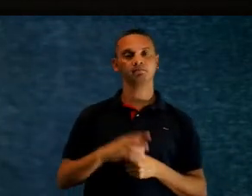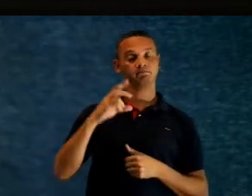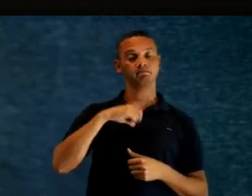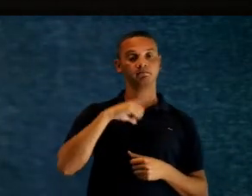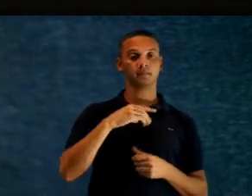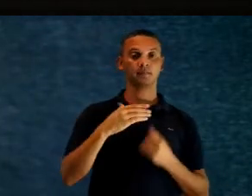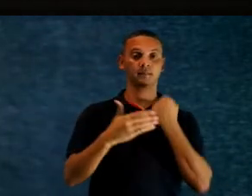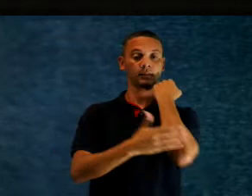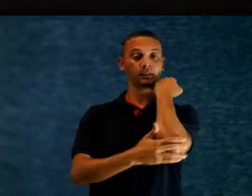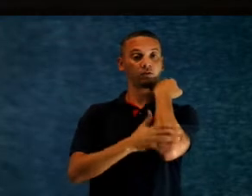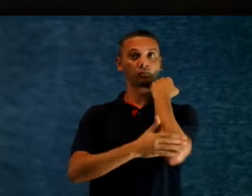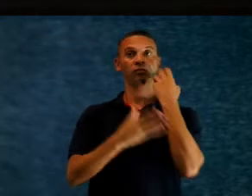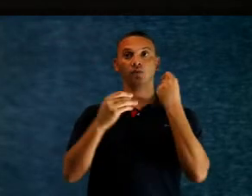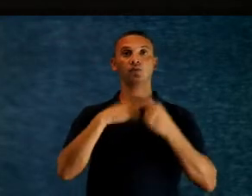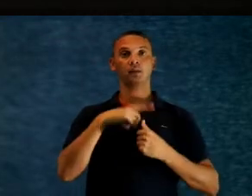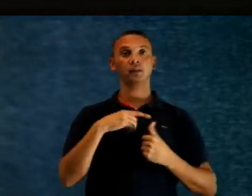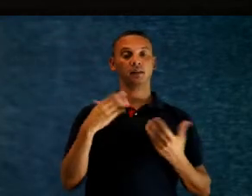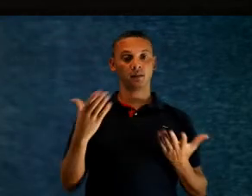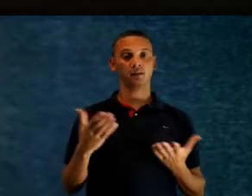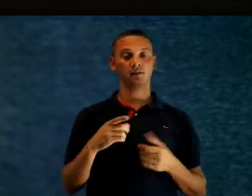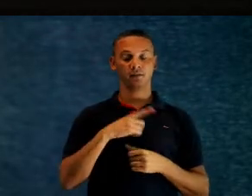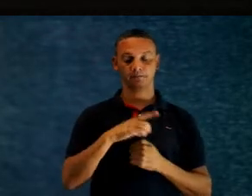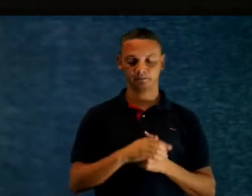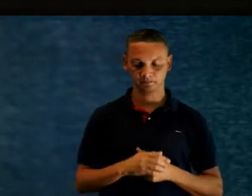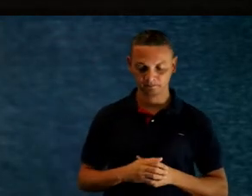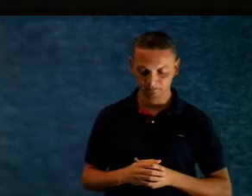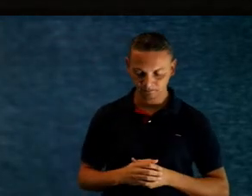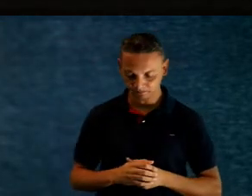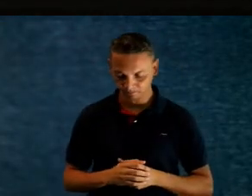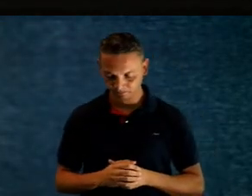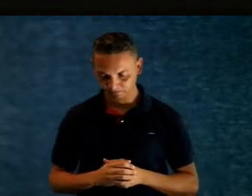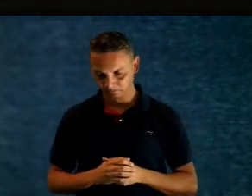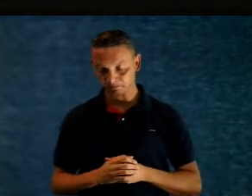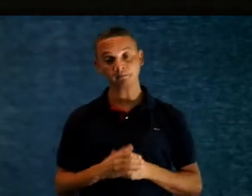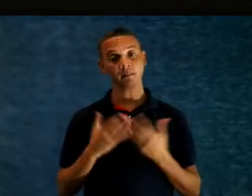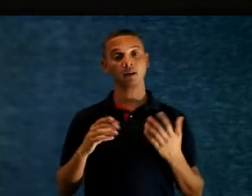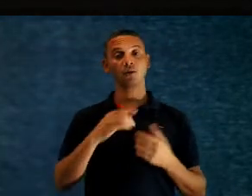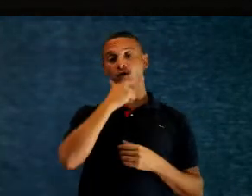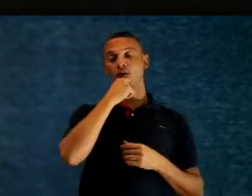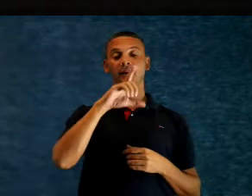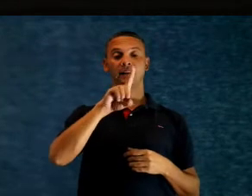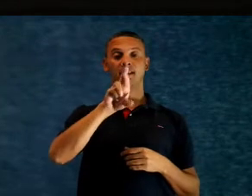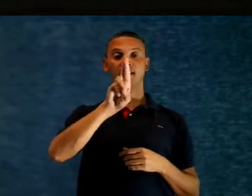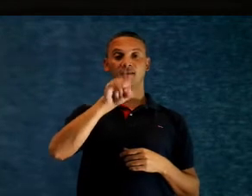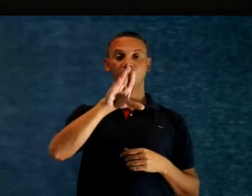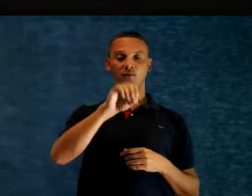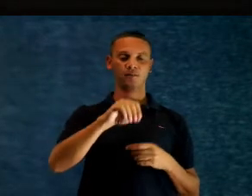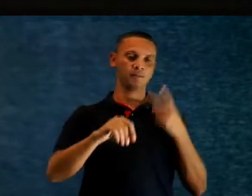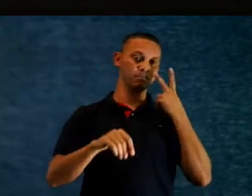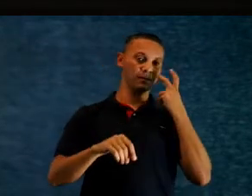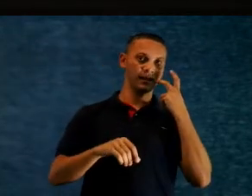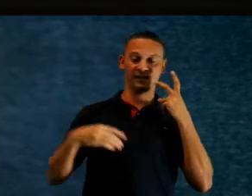dizia, olha, podem cortejar à vontade, menos a minha filha, né? Menos a minha filha, não, esta aqui não,